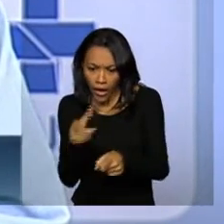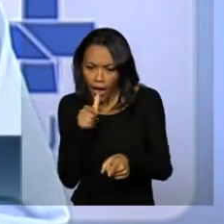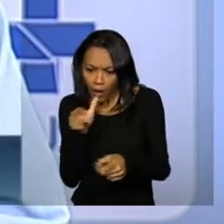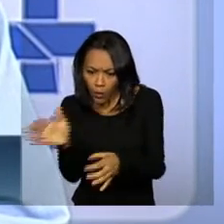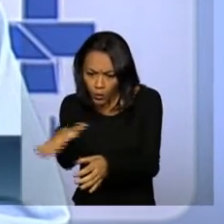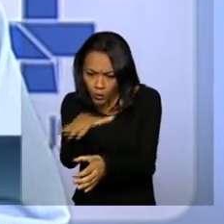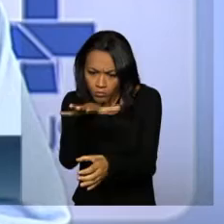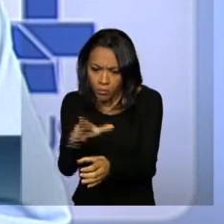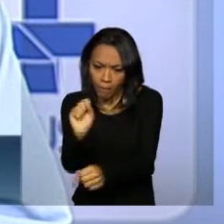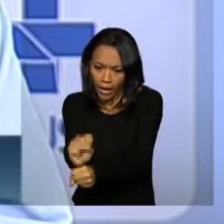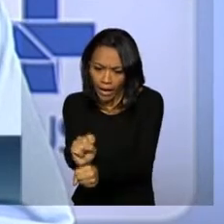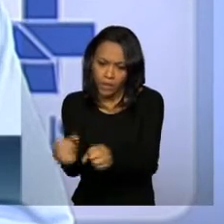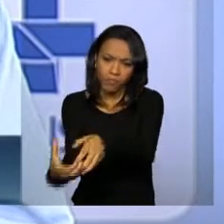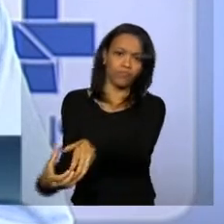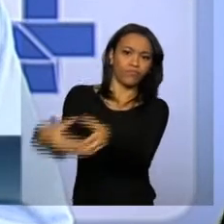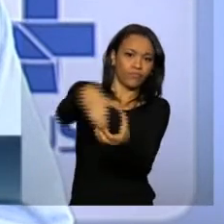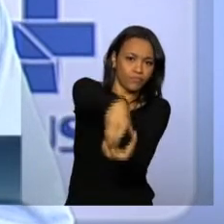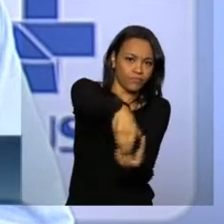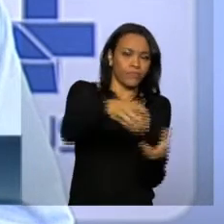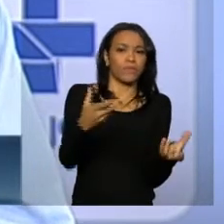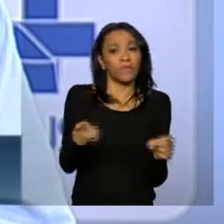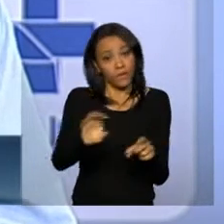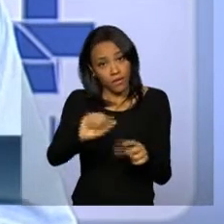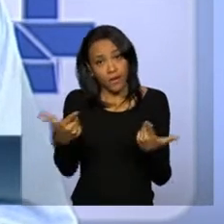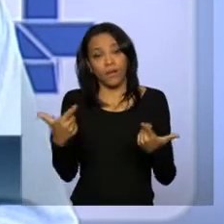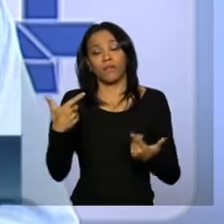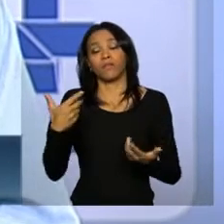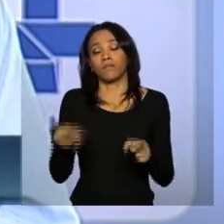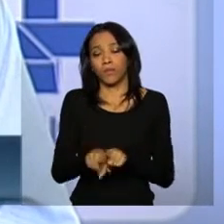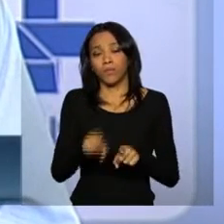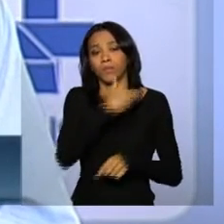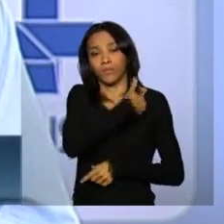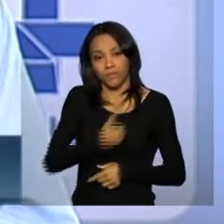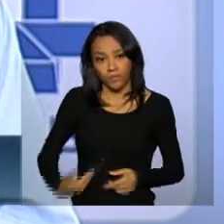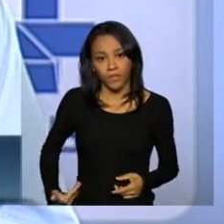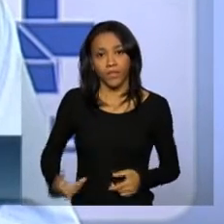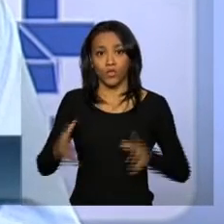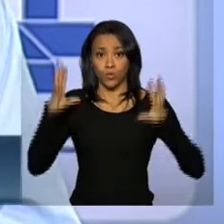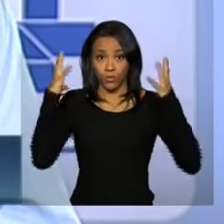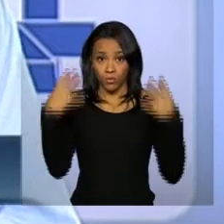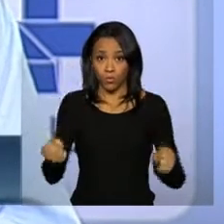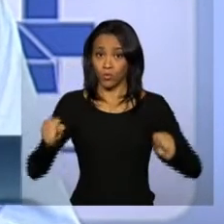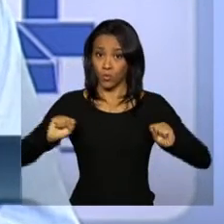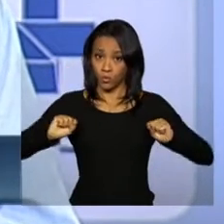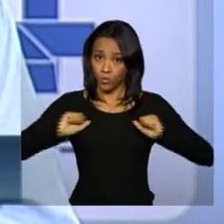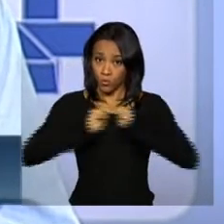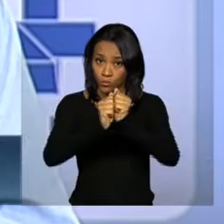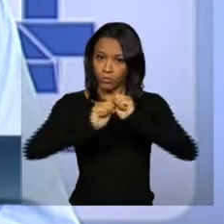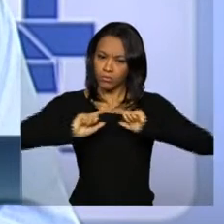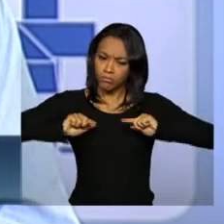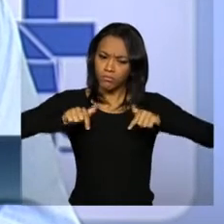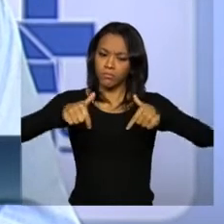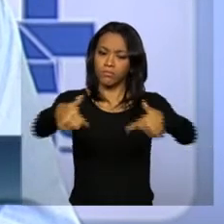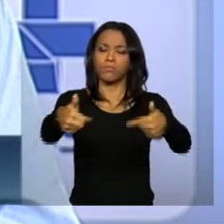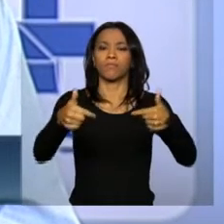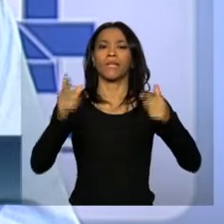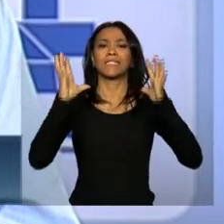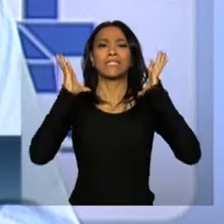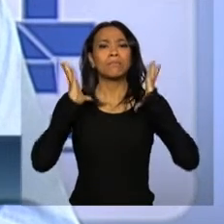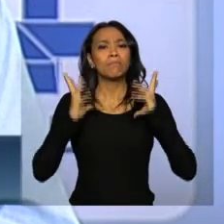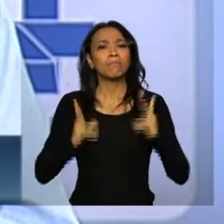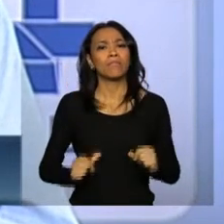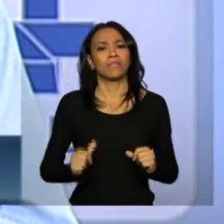e, claro, da participação do poder público para essa limpeza, para este saneamento